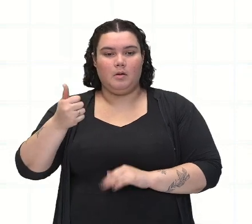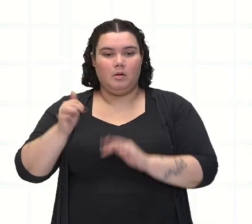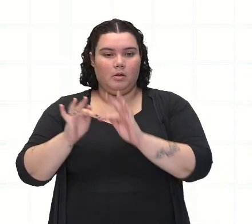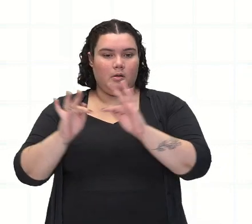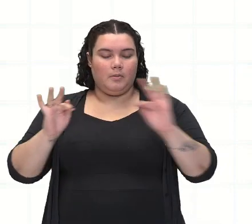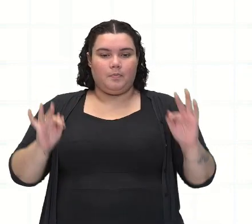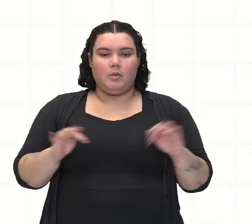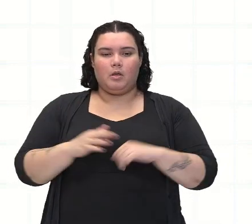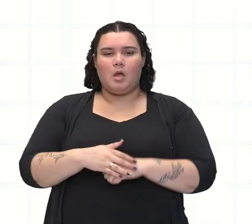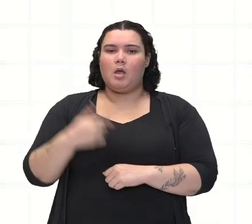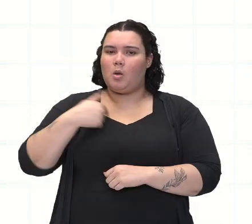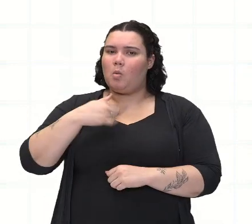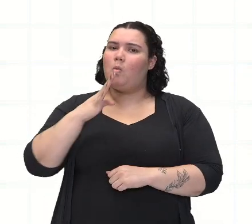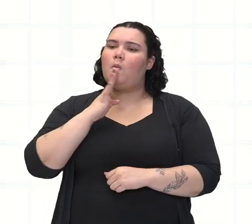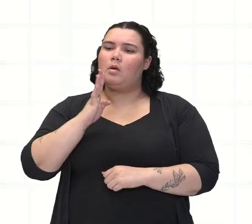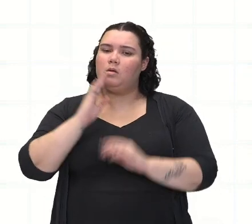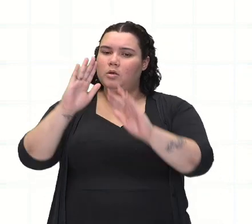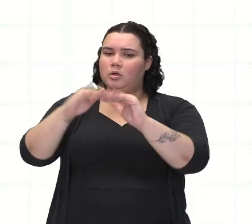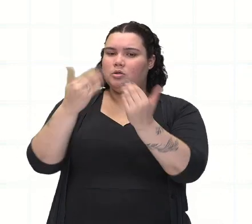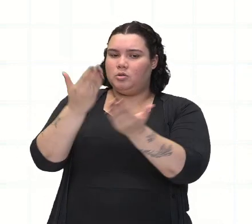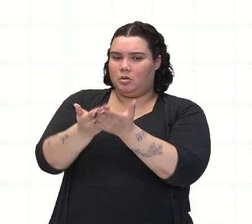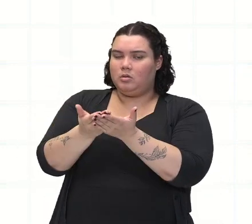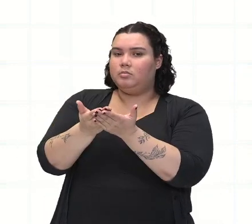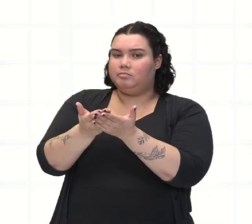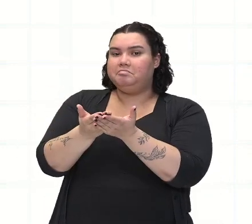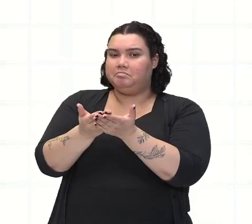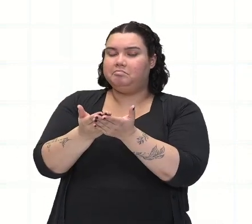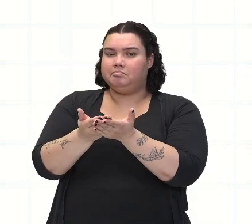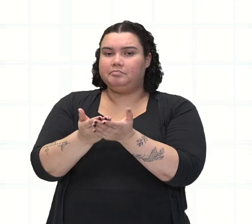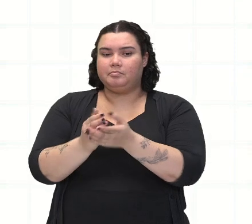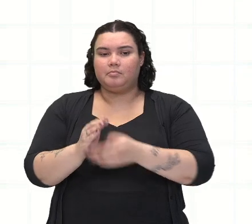Eu conheço a escola. Primeira oração.